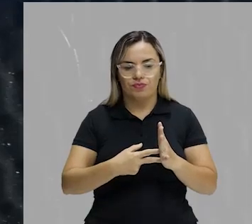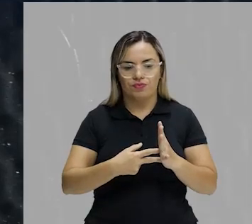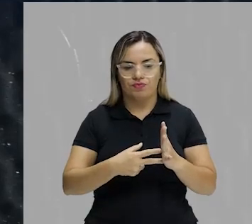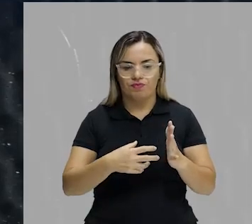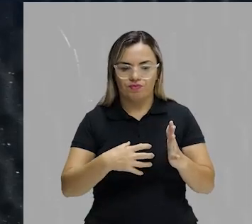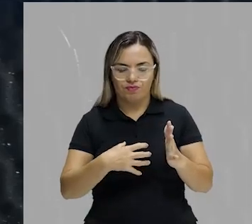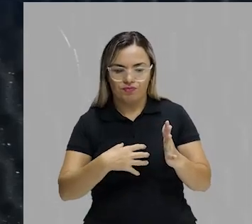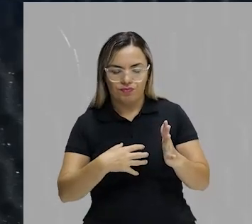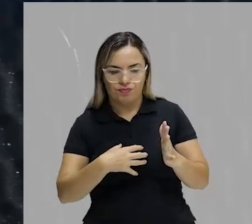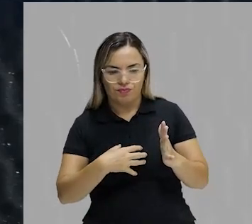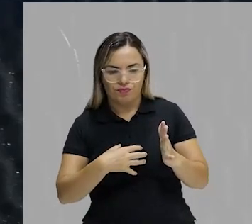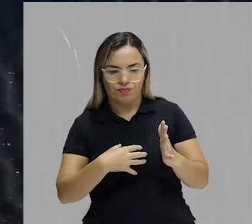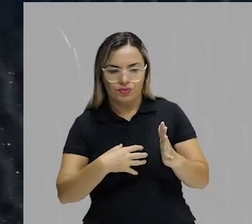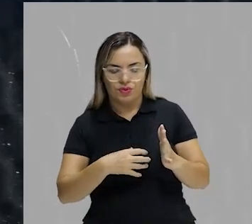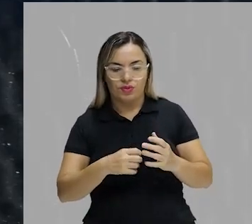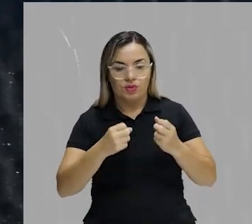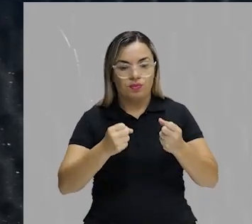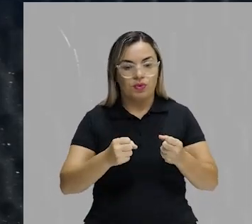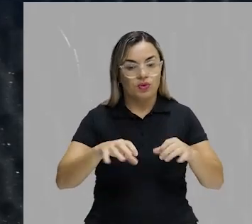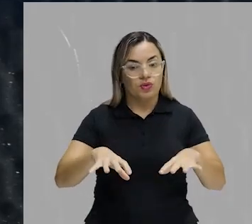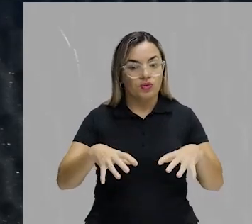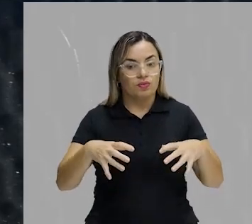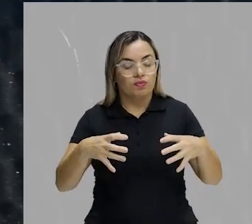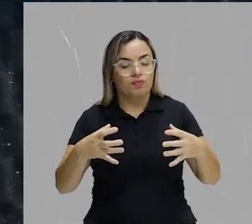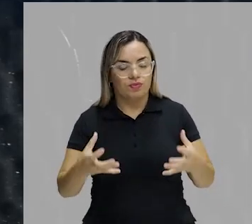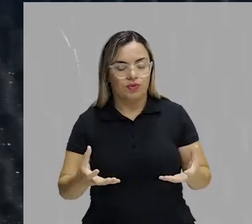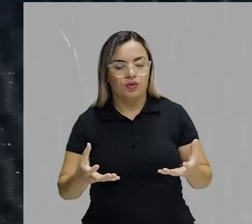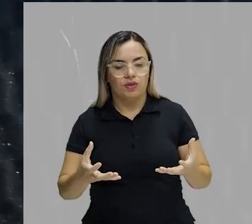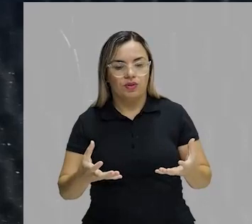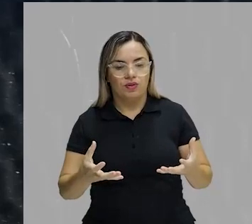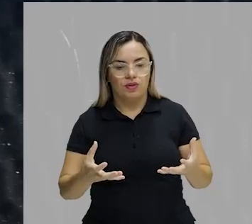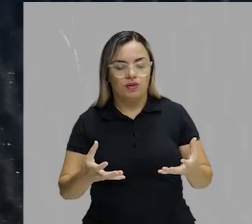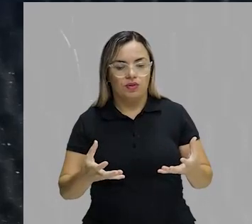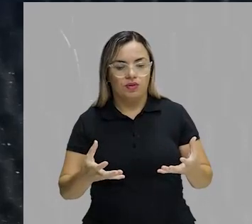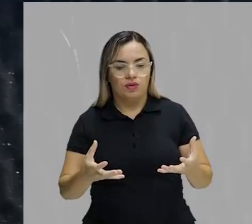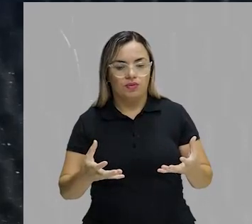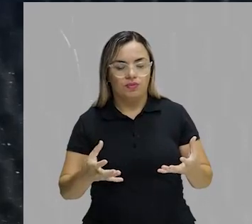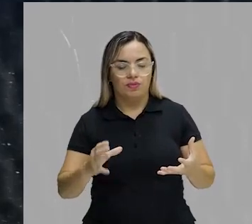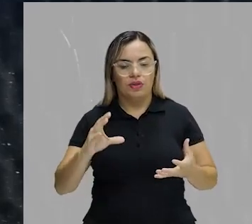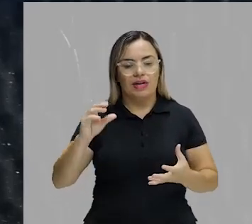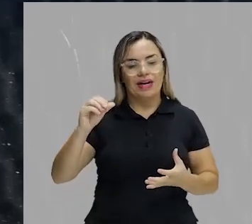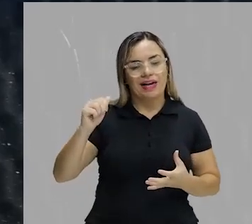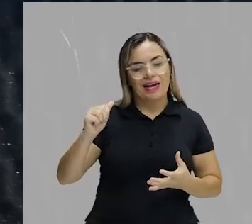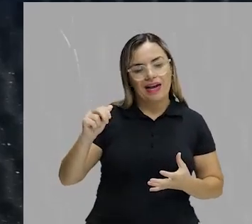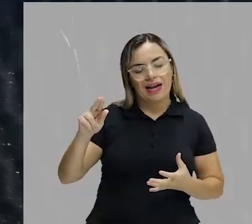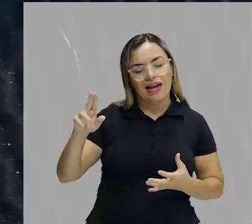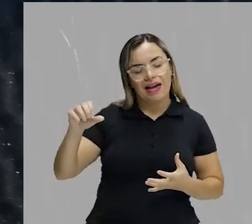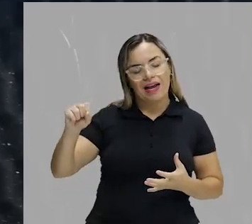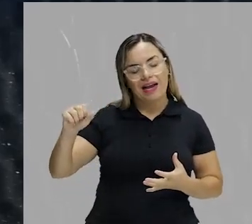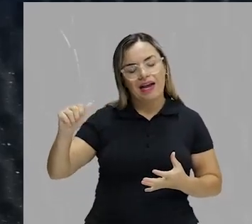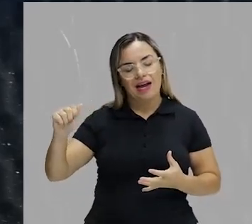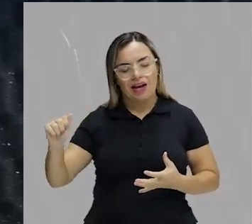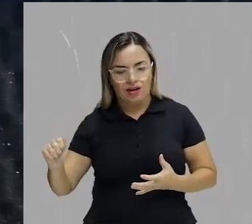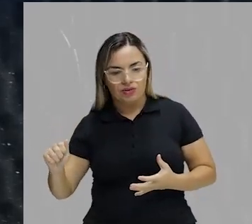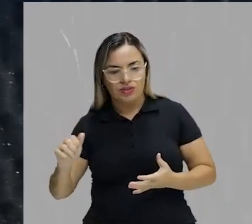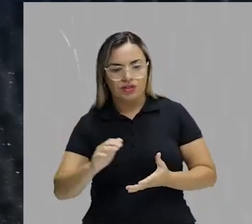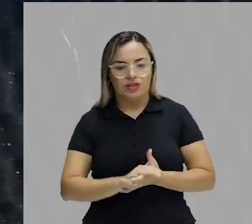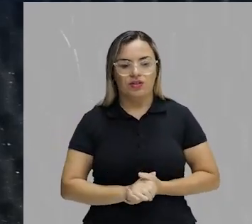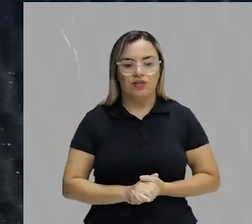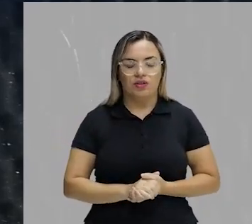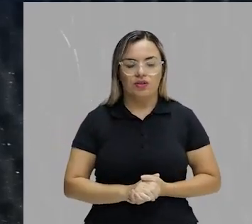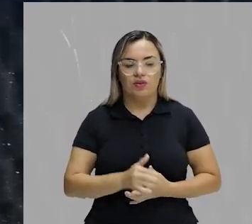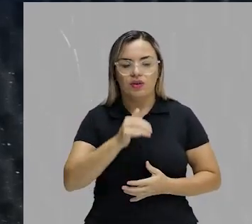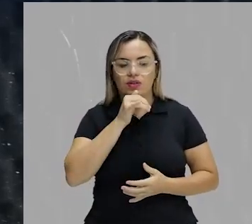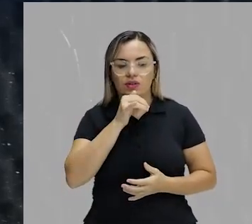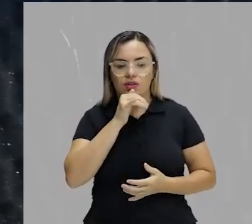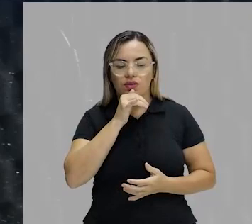de consequência, por exemplo, um sentido de causa, um sentido de conformidade, como é o